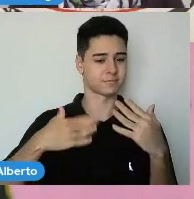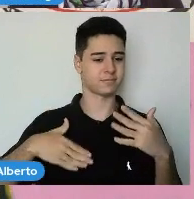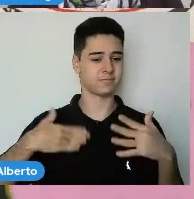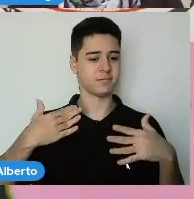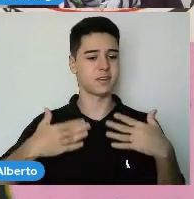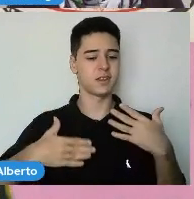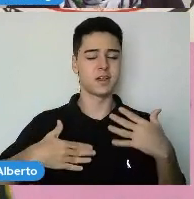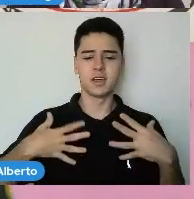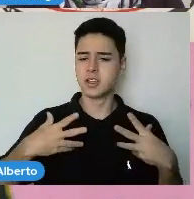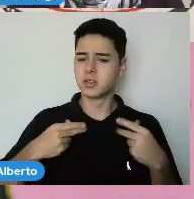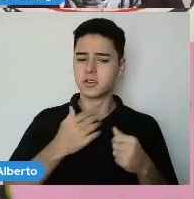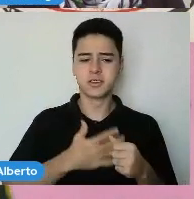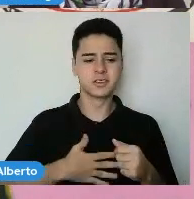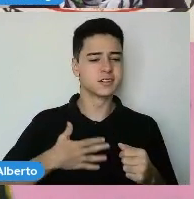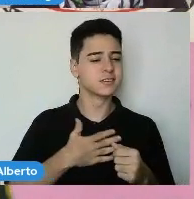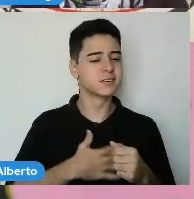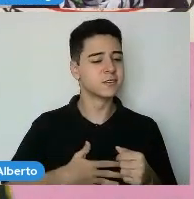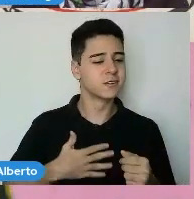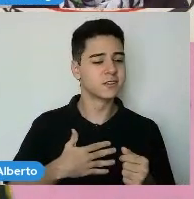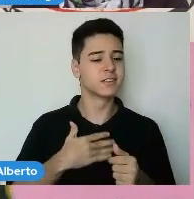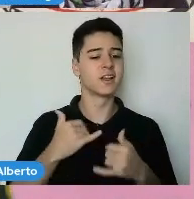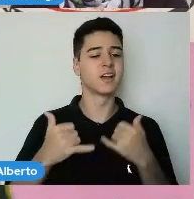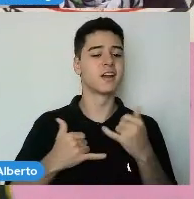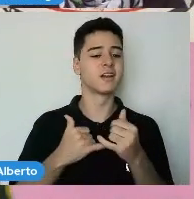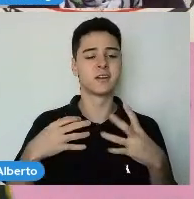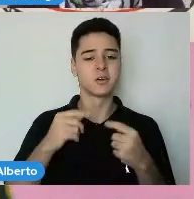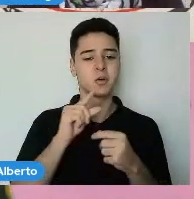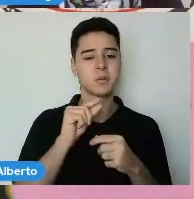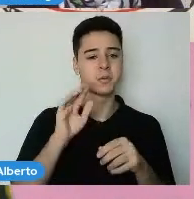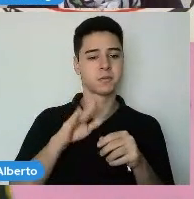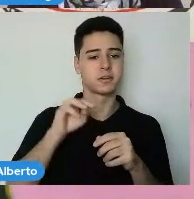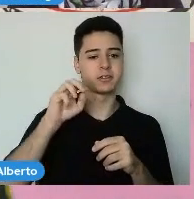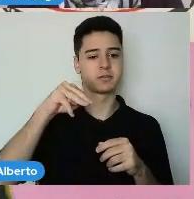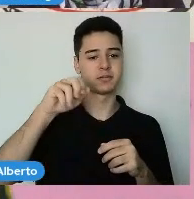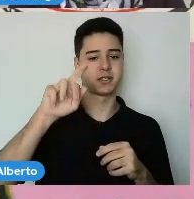aí, curtirem um pouco mais de Marina Abramovic.